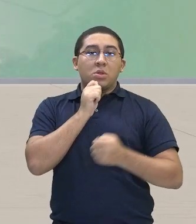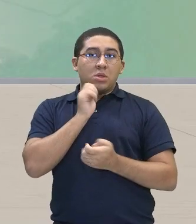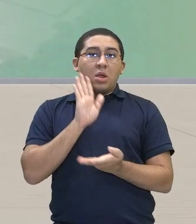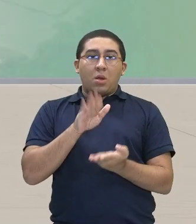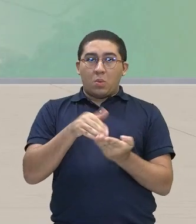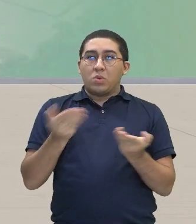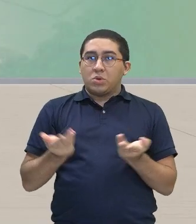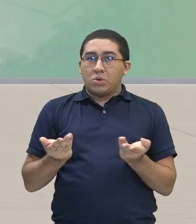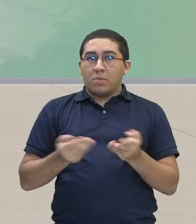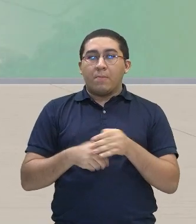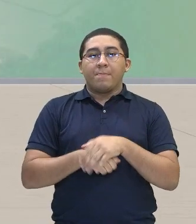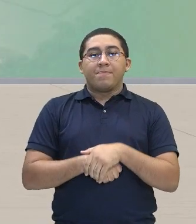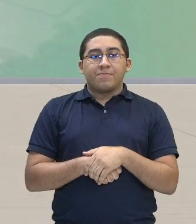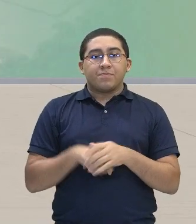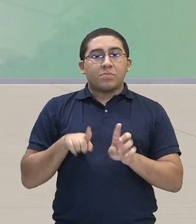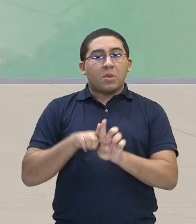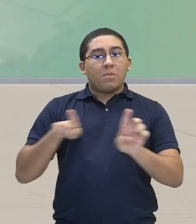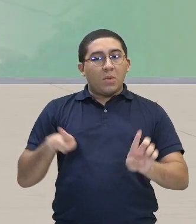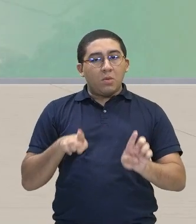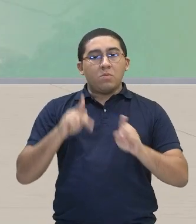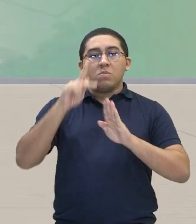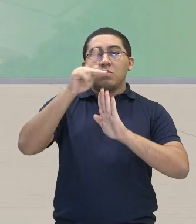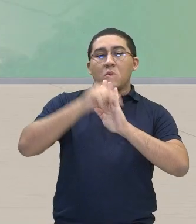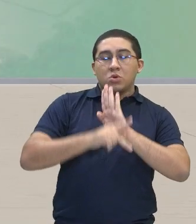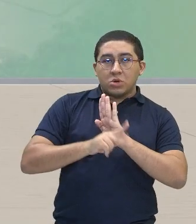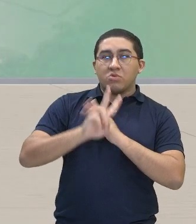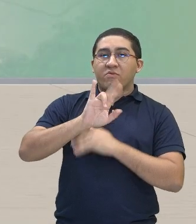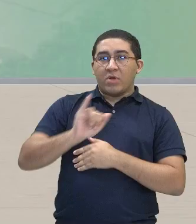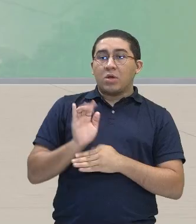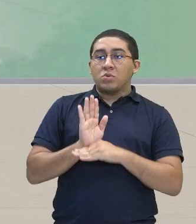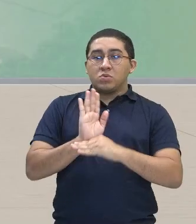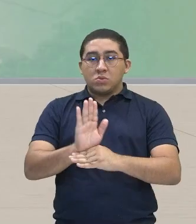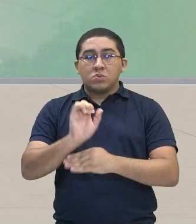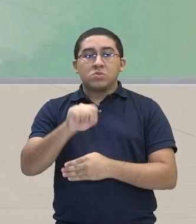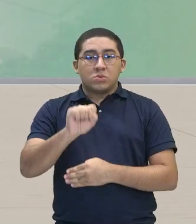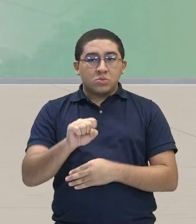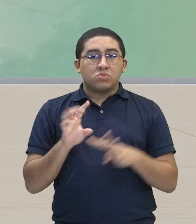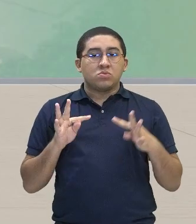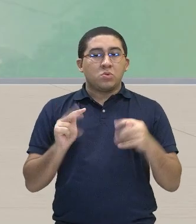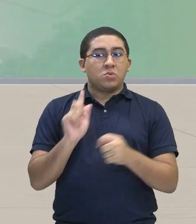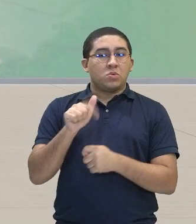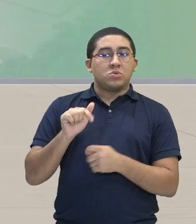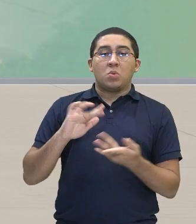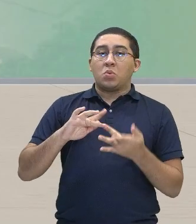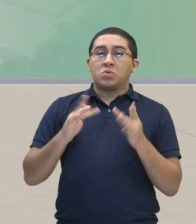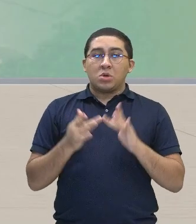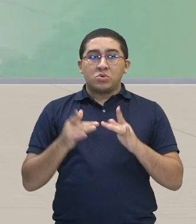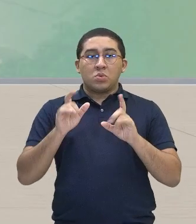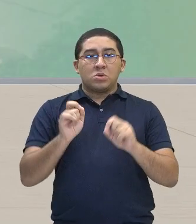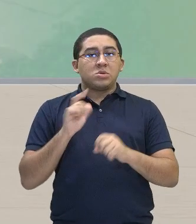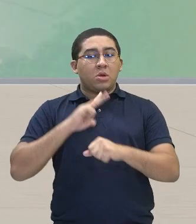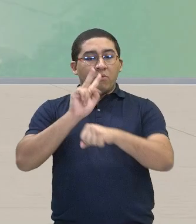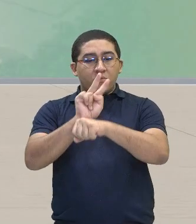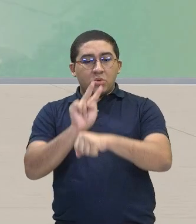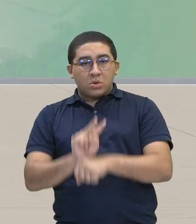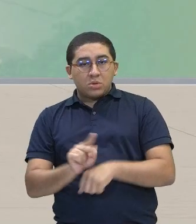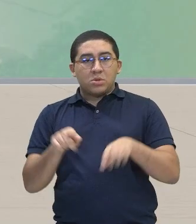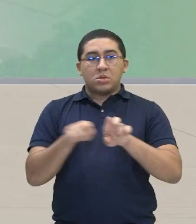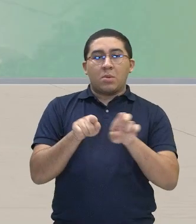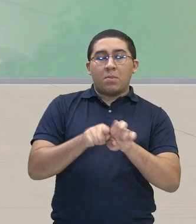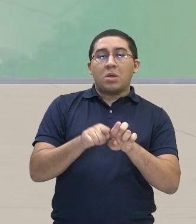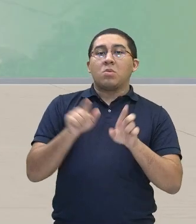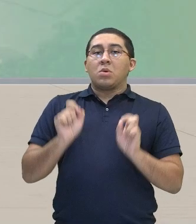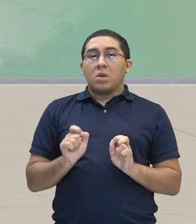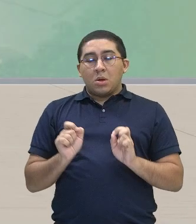tá certo? Mas esses projetos, eles vão ajudar bastante, né? Em todas essas situações de realmente ter a vigilância, ter a proteção da